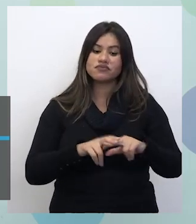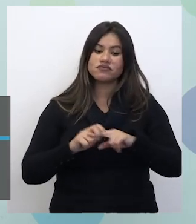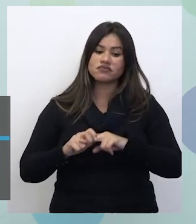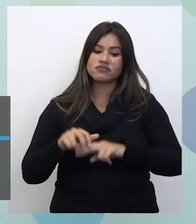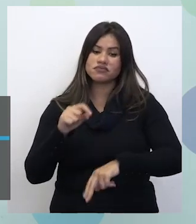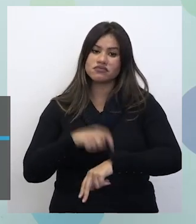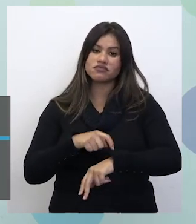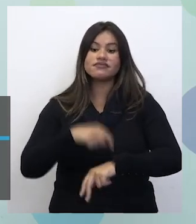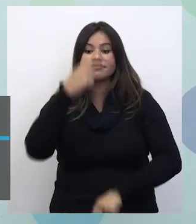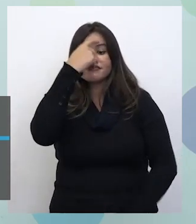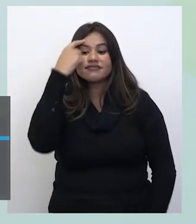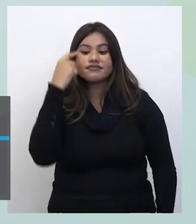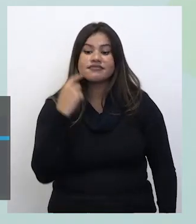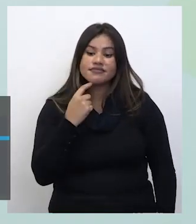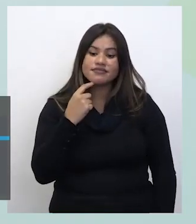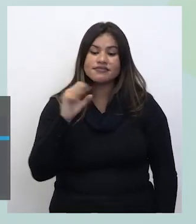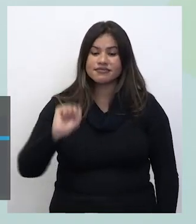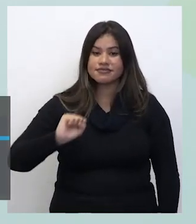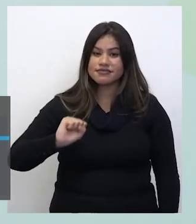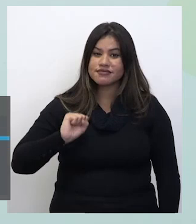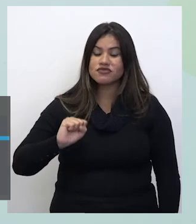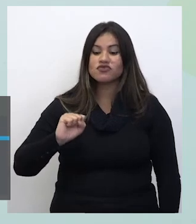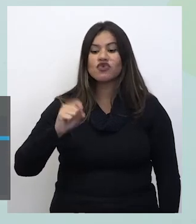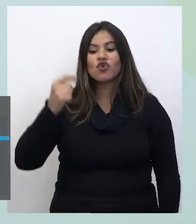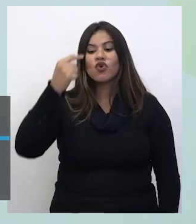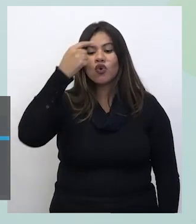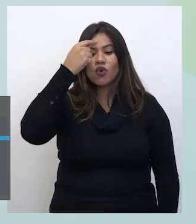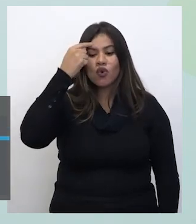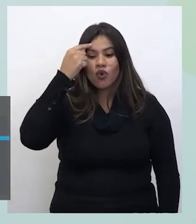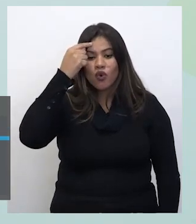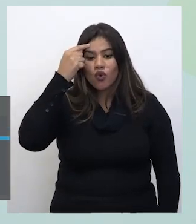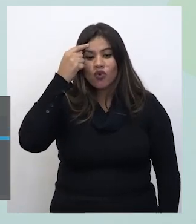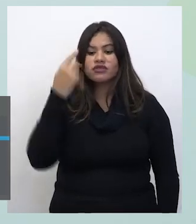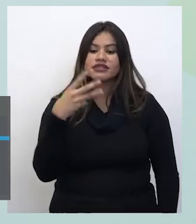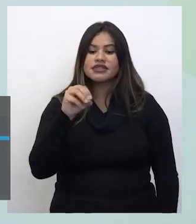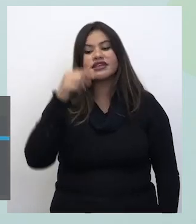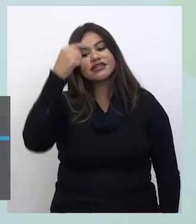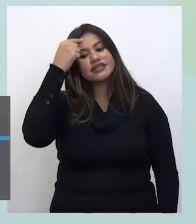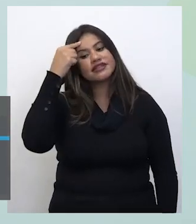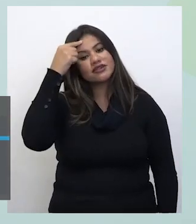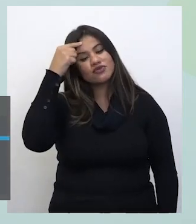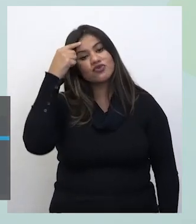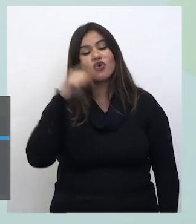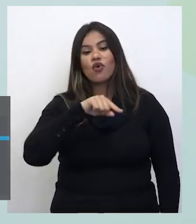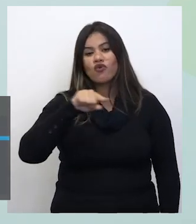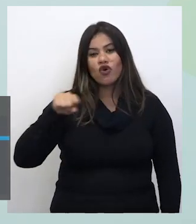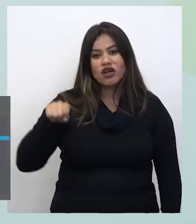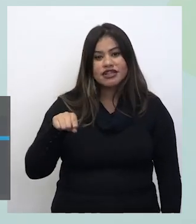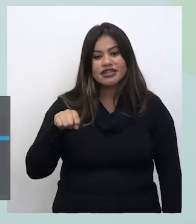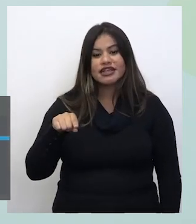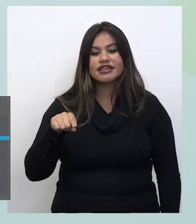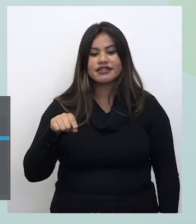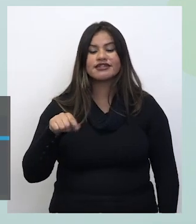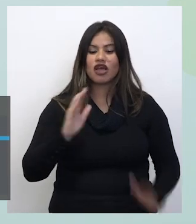dar 30 segundos para que vocês busquem esse material. Eu sei que vocês têm exercitado bastante a competência socioemocional